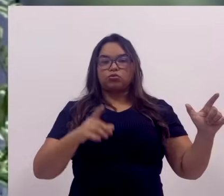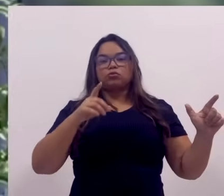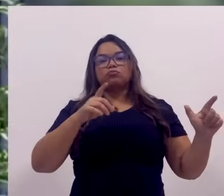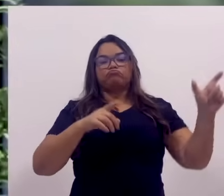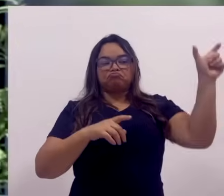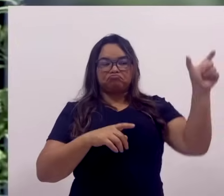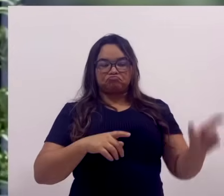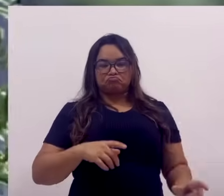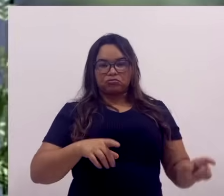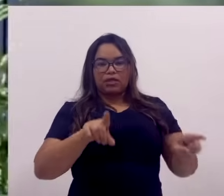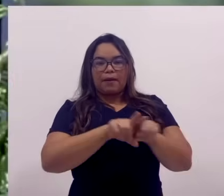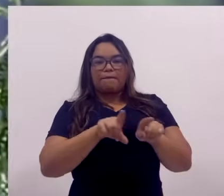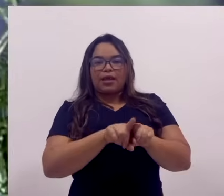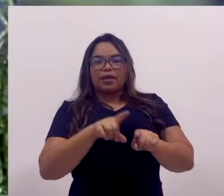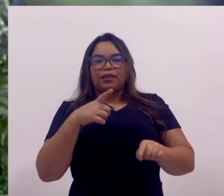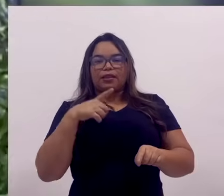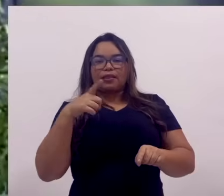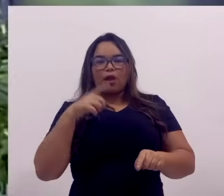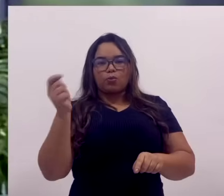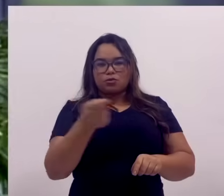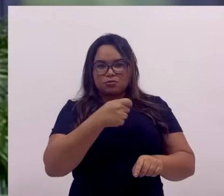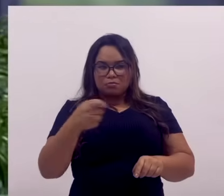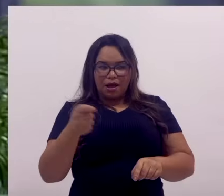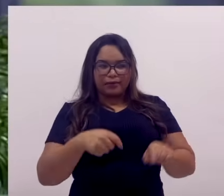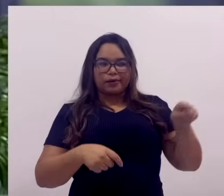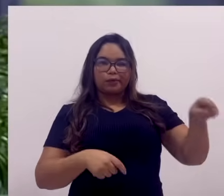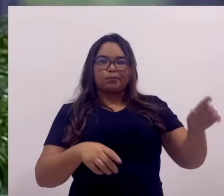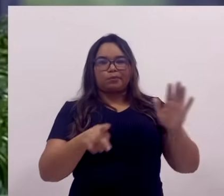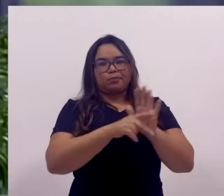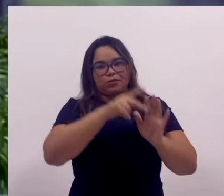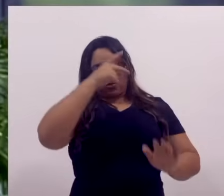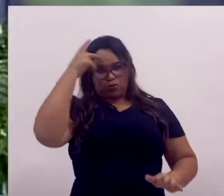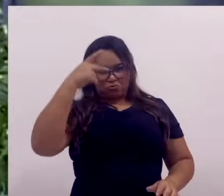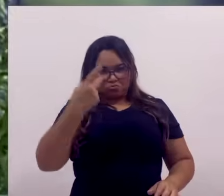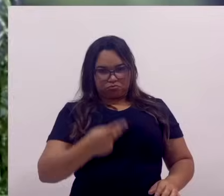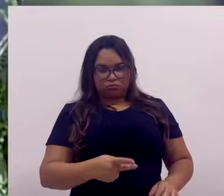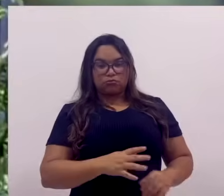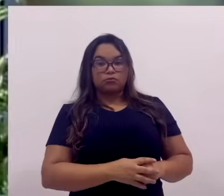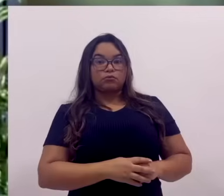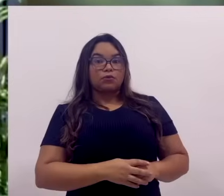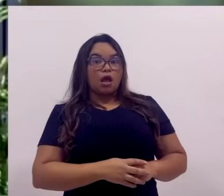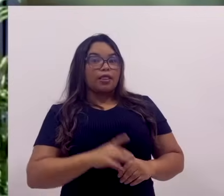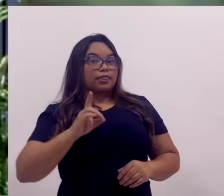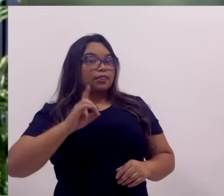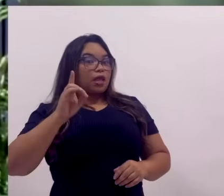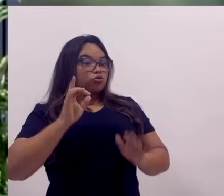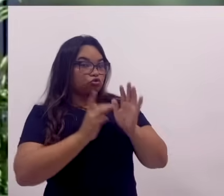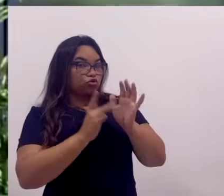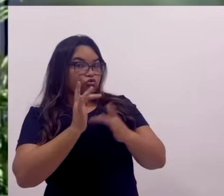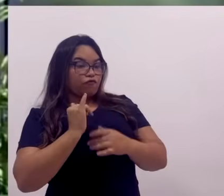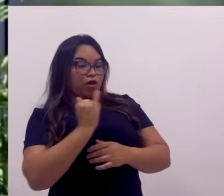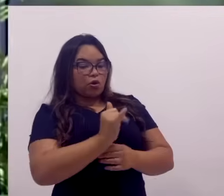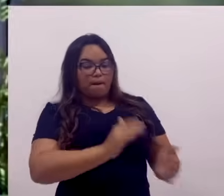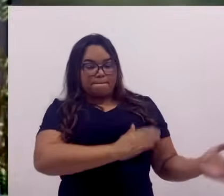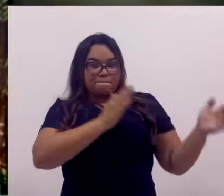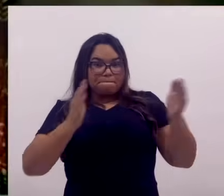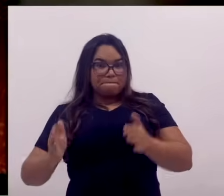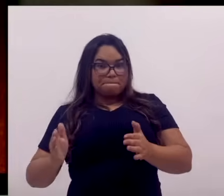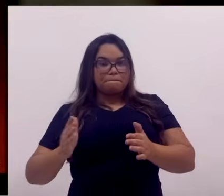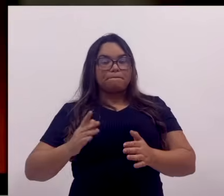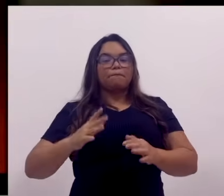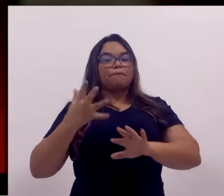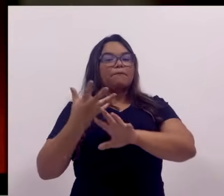tuas obras e sei onde habitas. Lembrem-se que ele está falando à sua igreja. E eles viviam onde? Onde está o trono